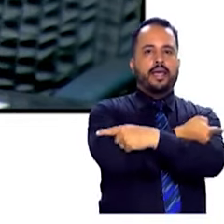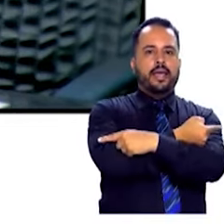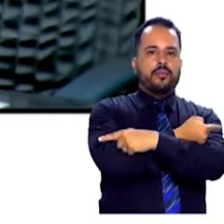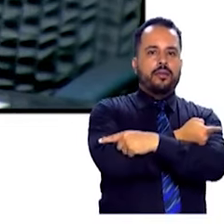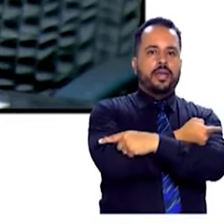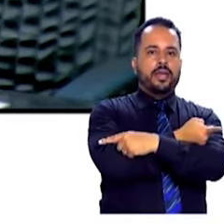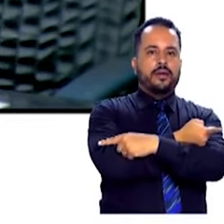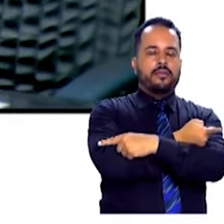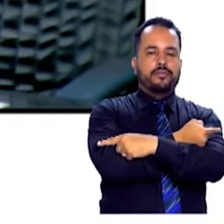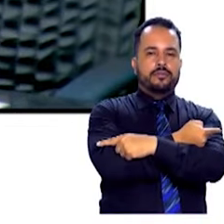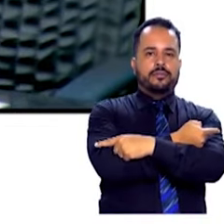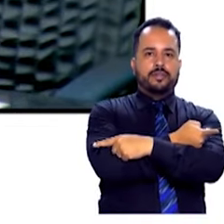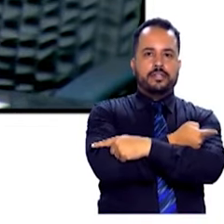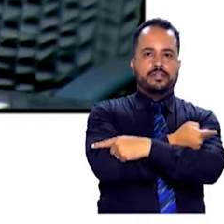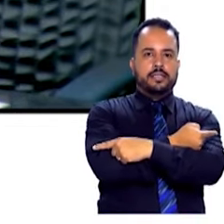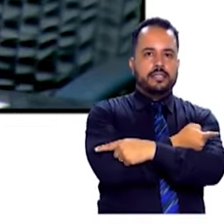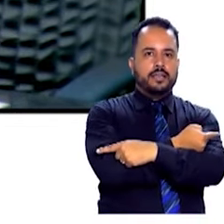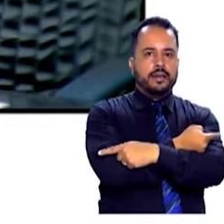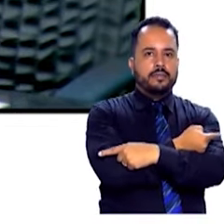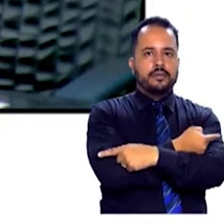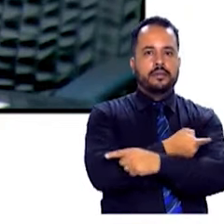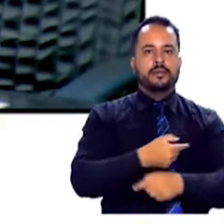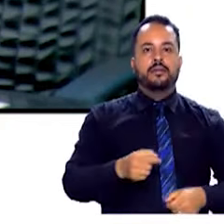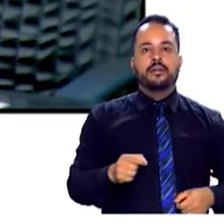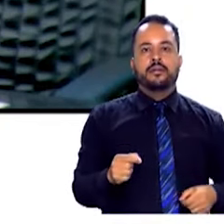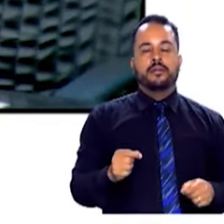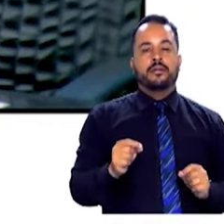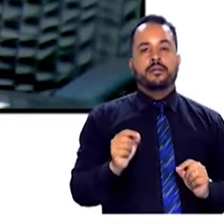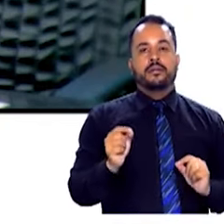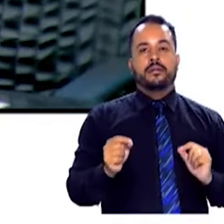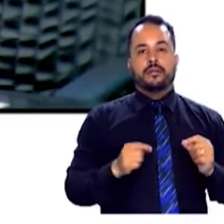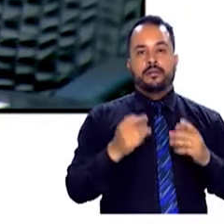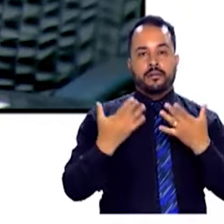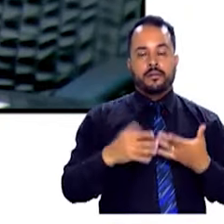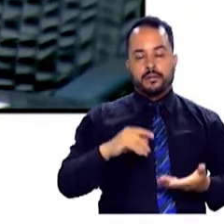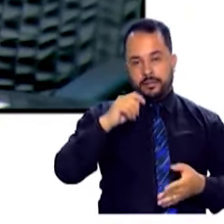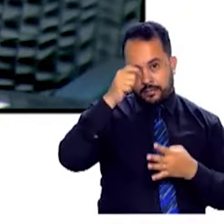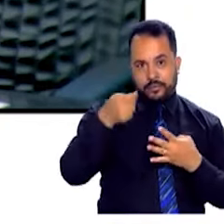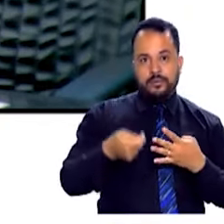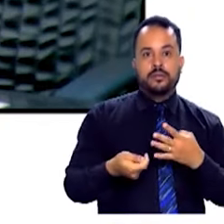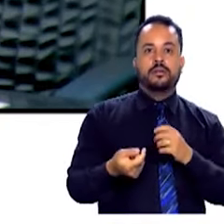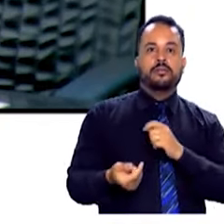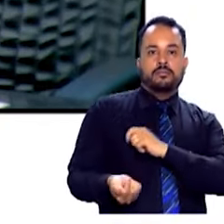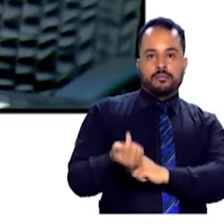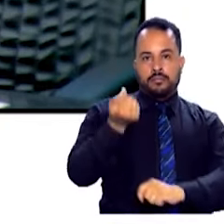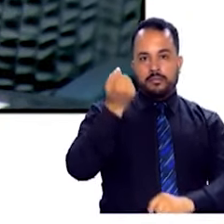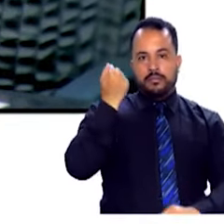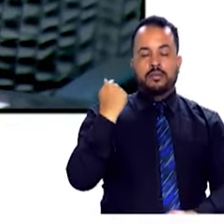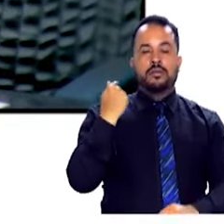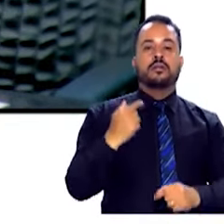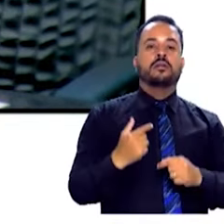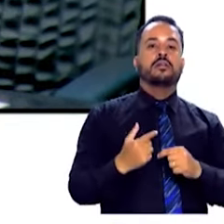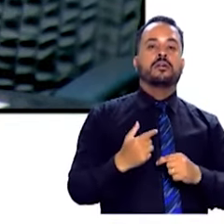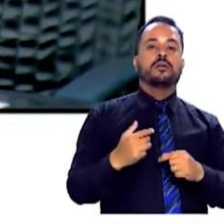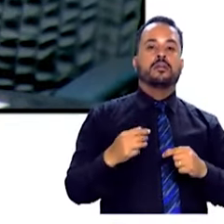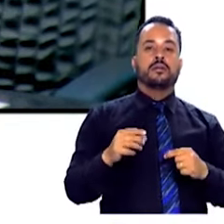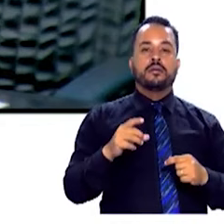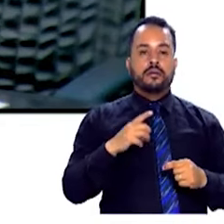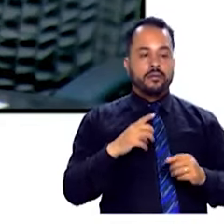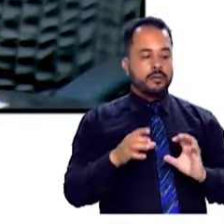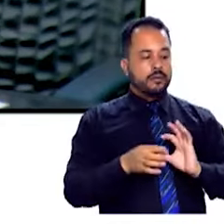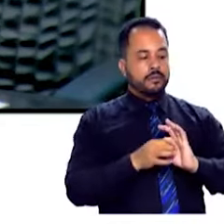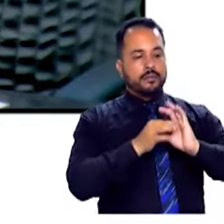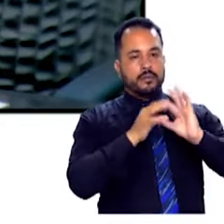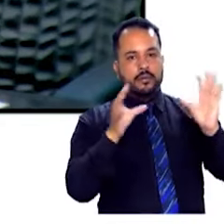erro que poderíamos dizer teratológico né da decisão recorrida isso permite que o tribunal então conheça inclusive